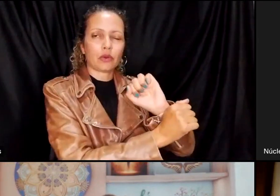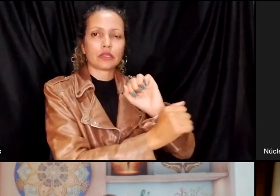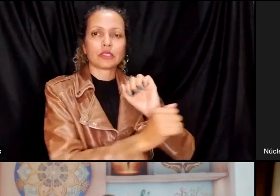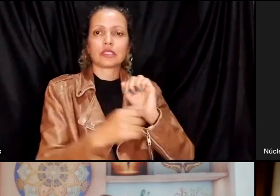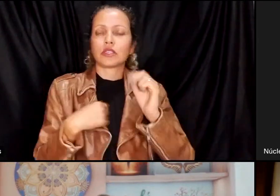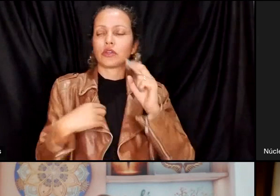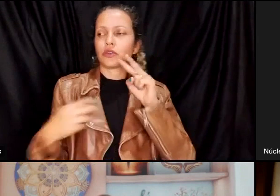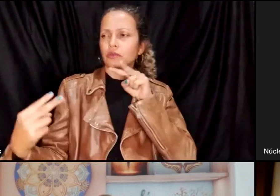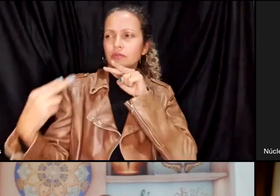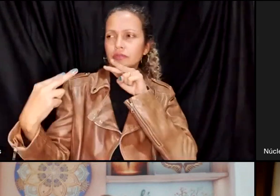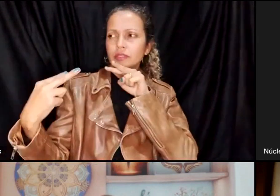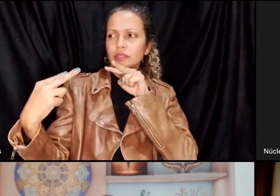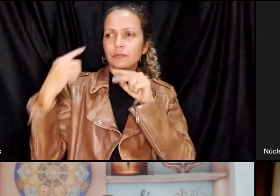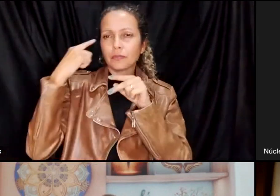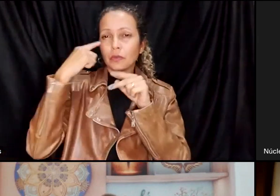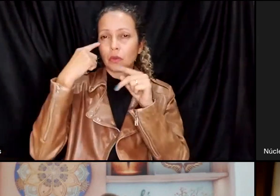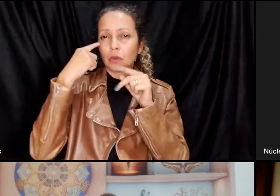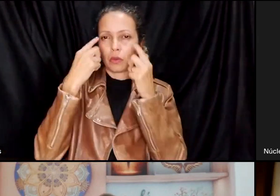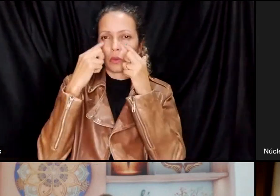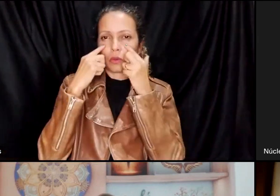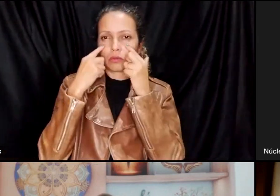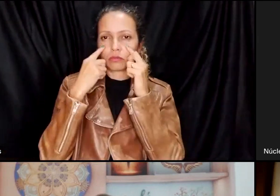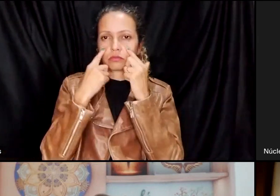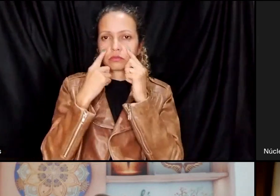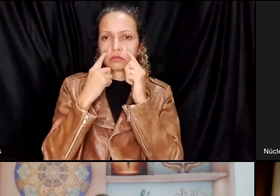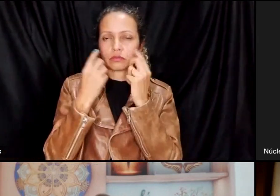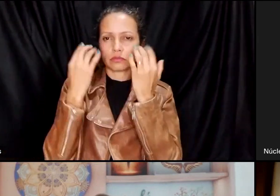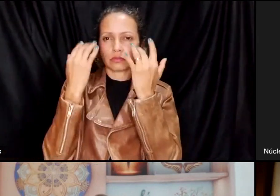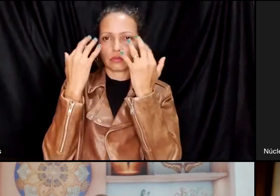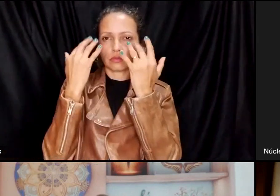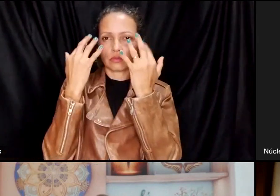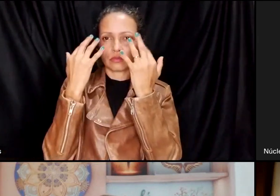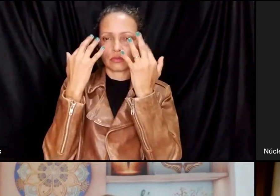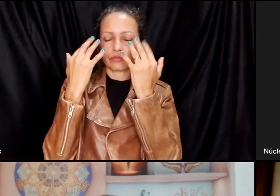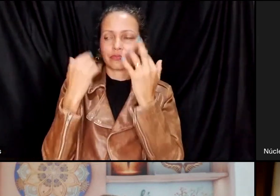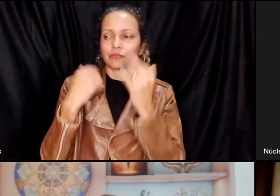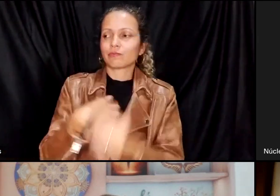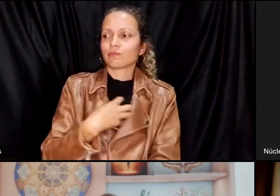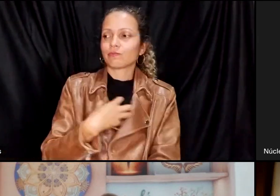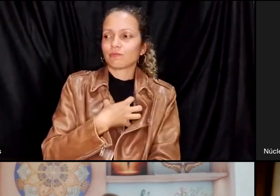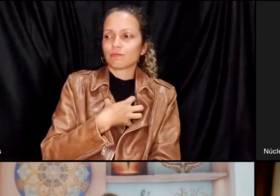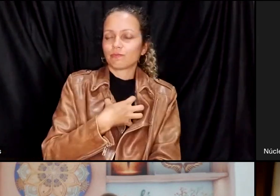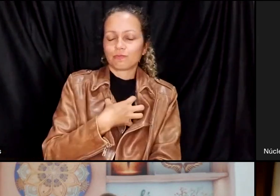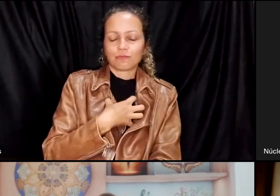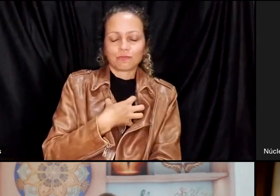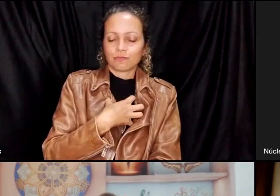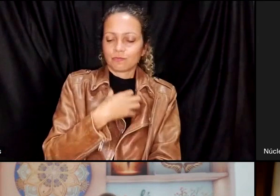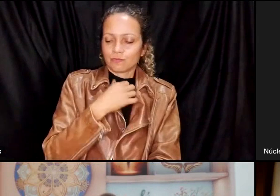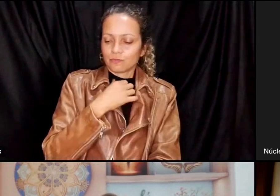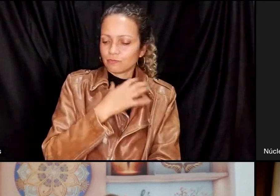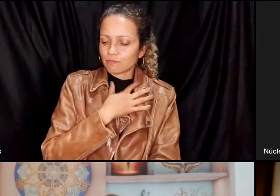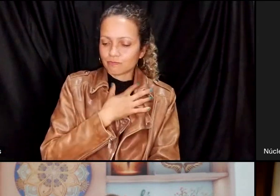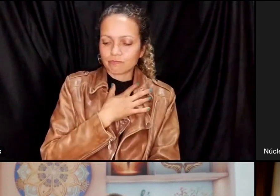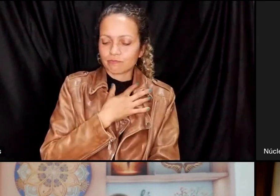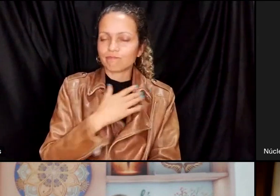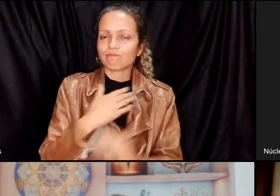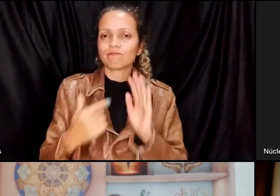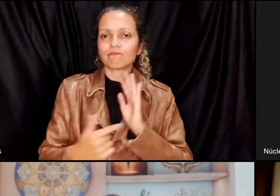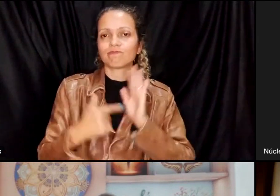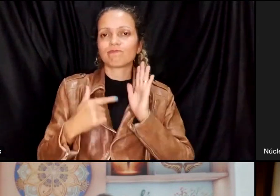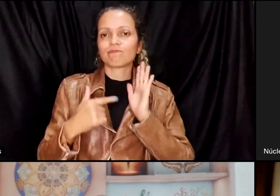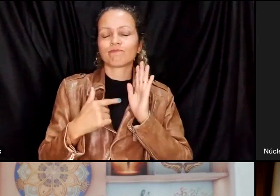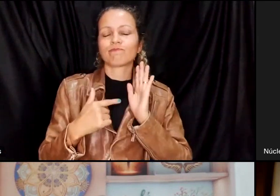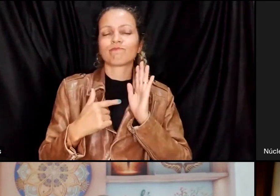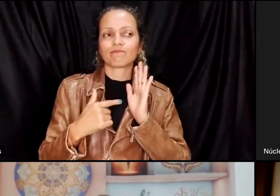um choque, assim, para mim. Aí, parei, falei para a Letícia, Letícia, deixa. E nós saímos de lá,